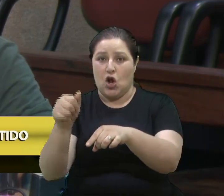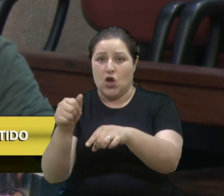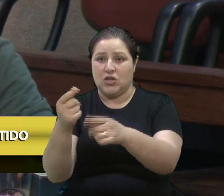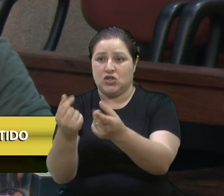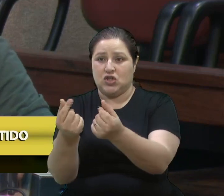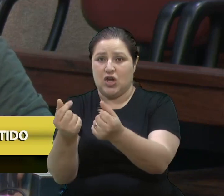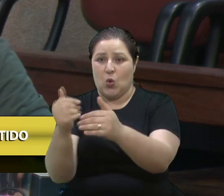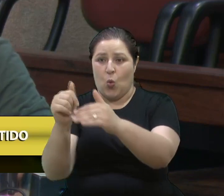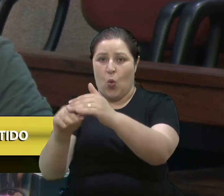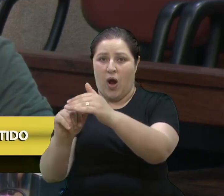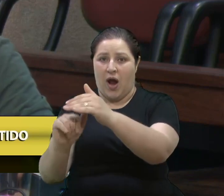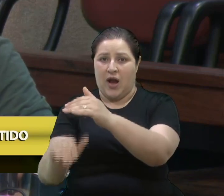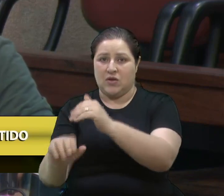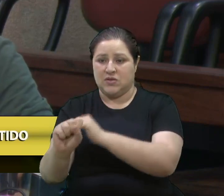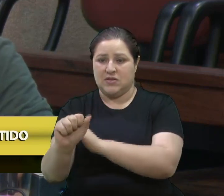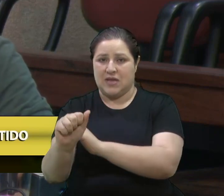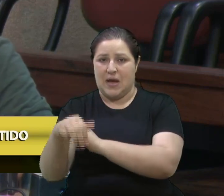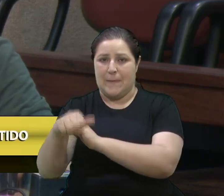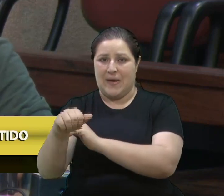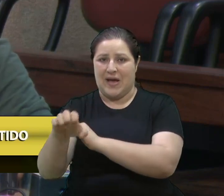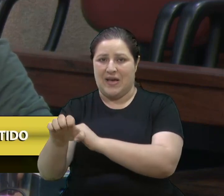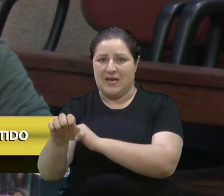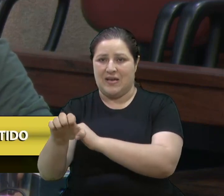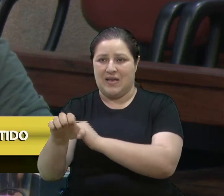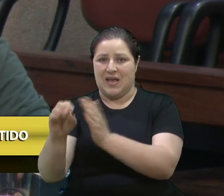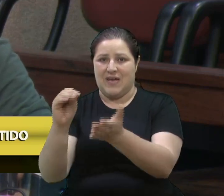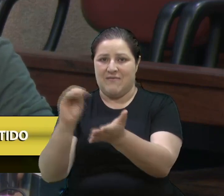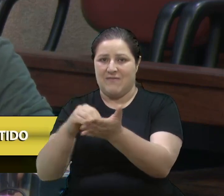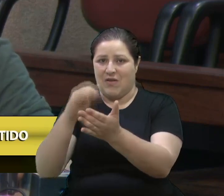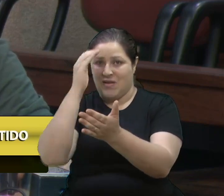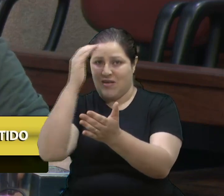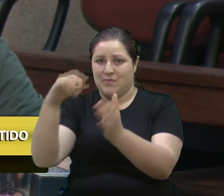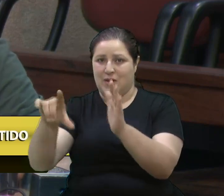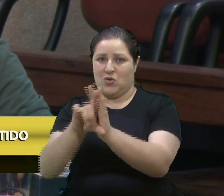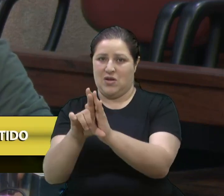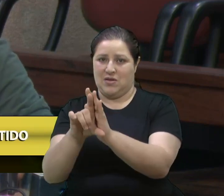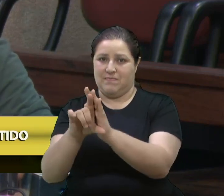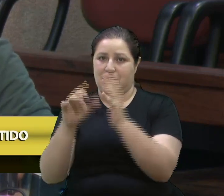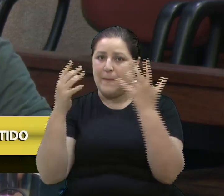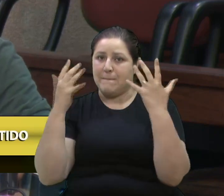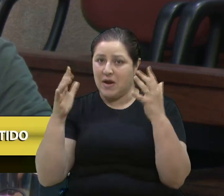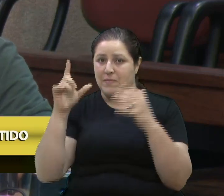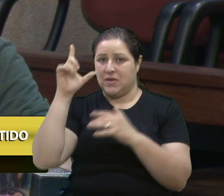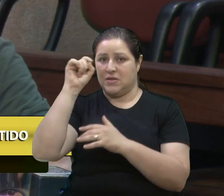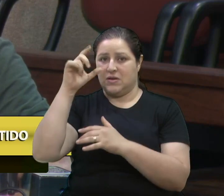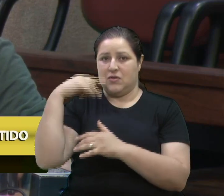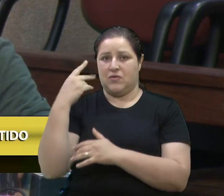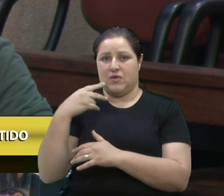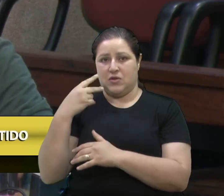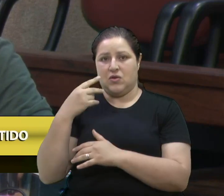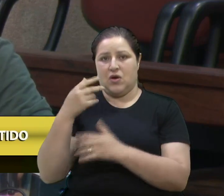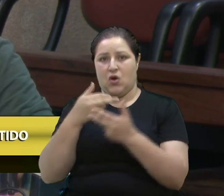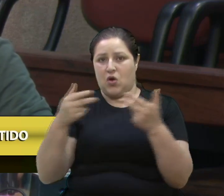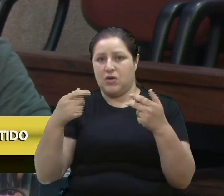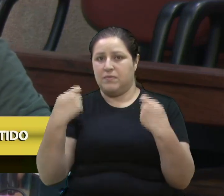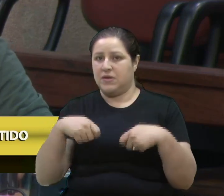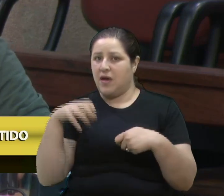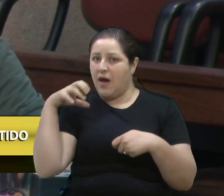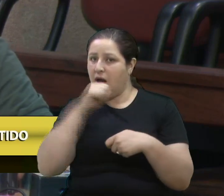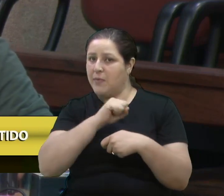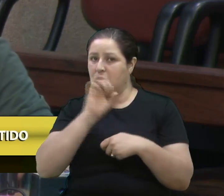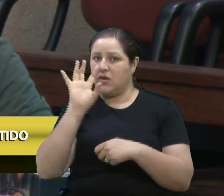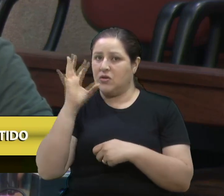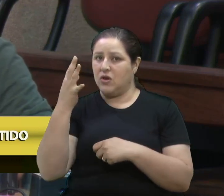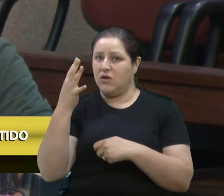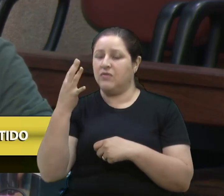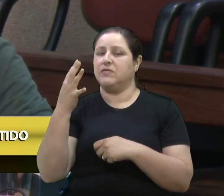e indevidamente, e pior, ilegalmente. Então, parabéns, vereador Scalco. Eu acho que é uma coisa que a gente precisa resolver logo.